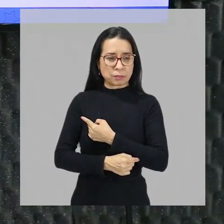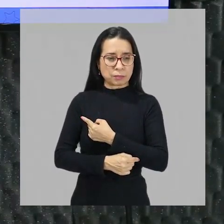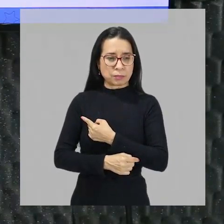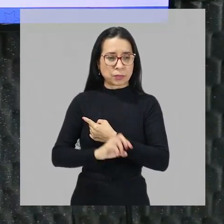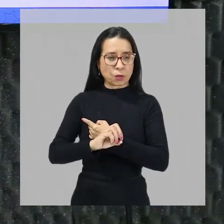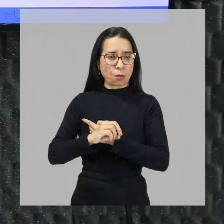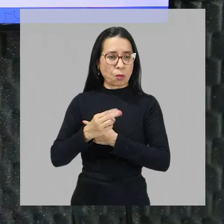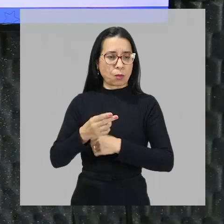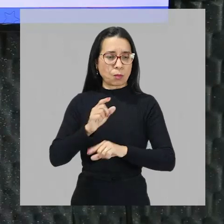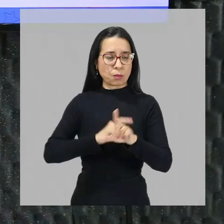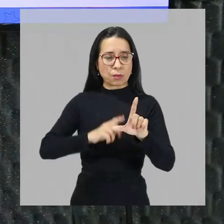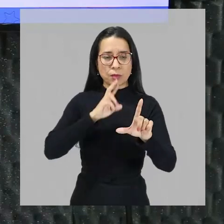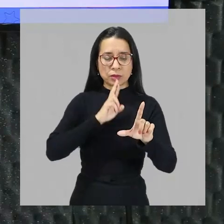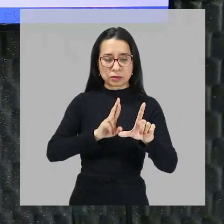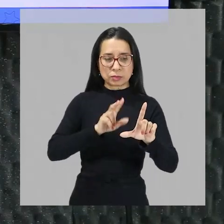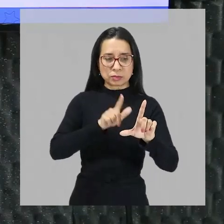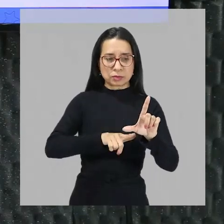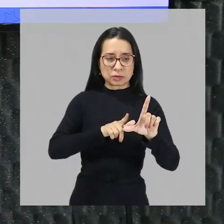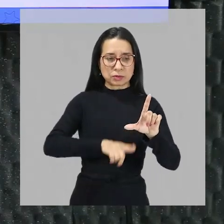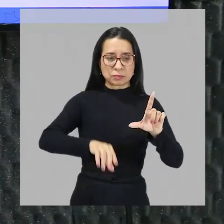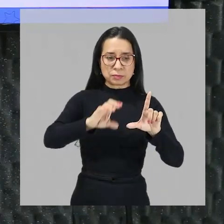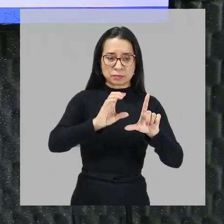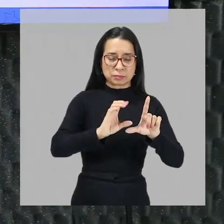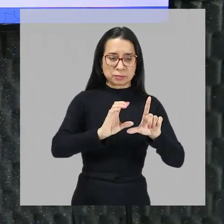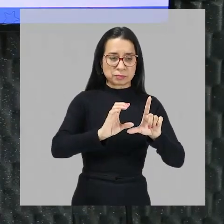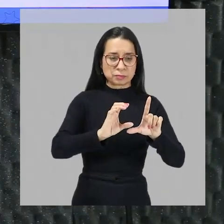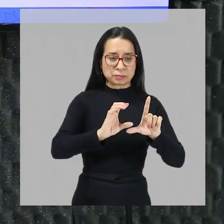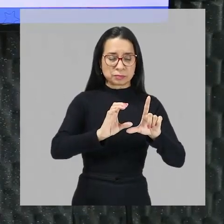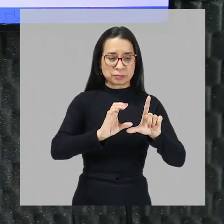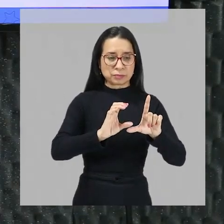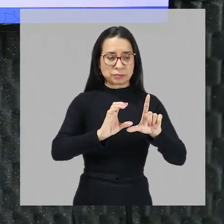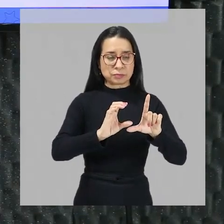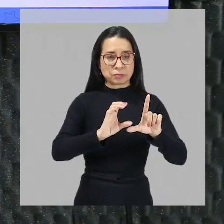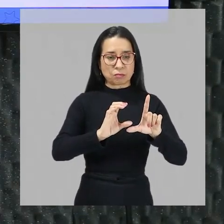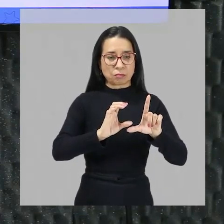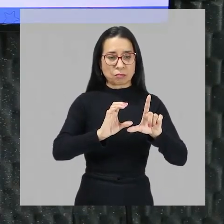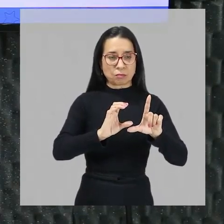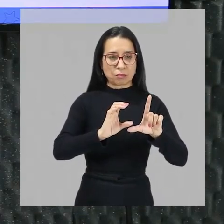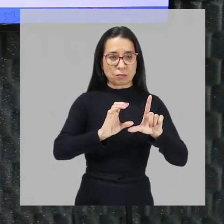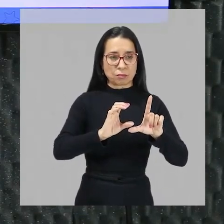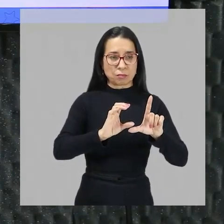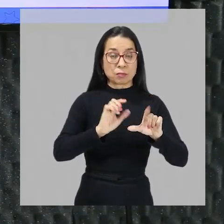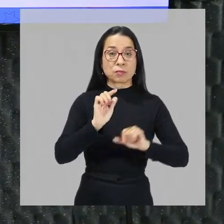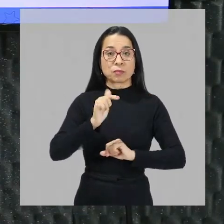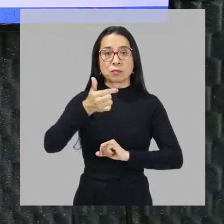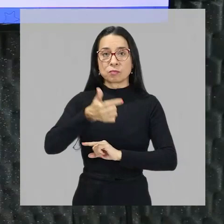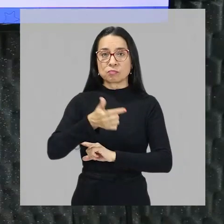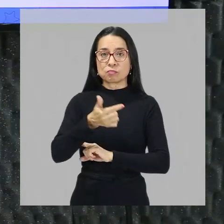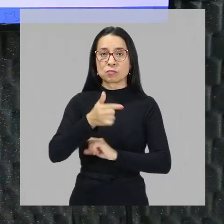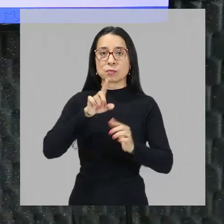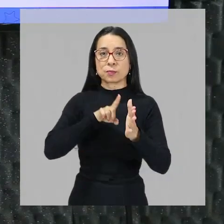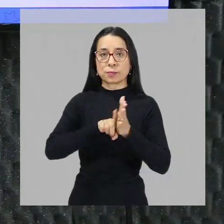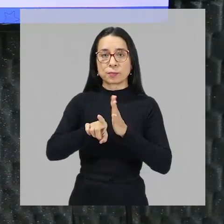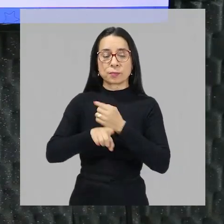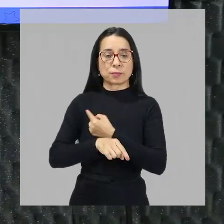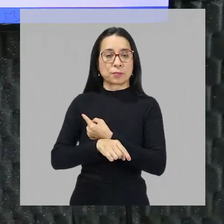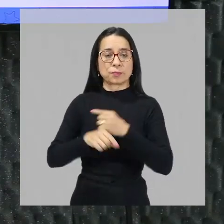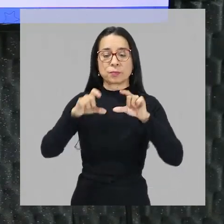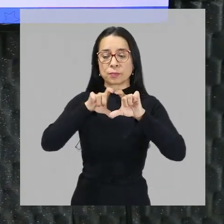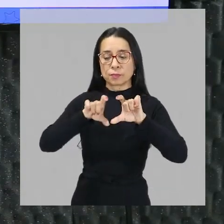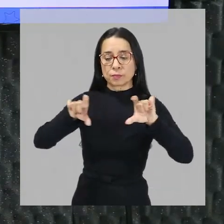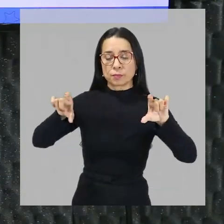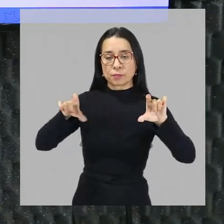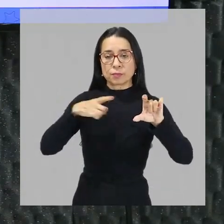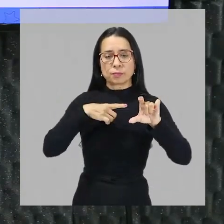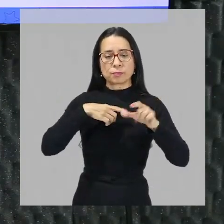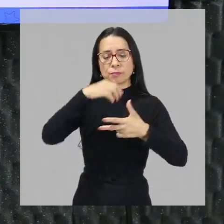cultural. Então, resposta, letra C, espaço e sobrevivência cultural. Muito bem. Essa outra questão que